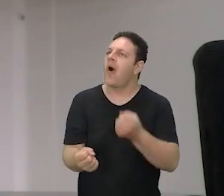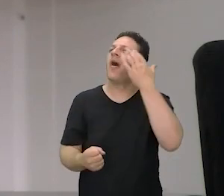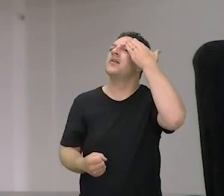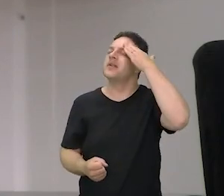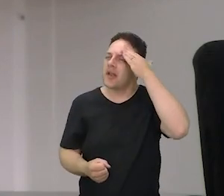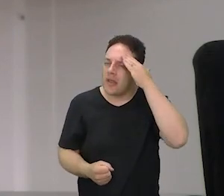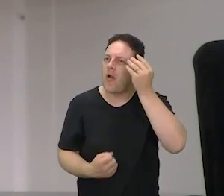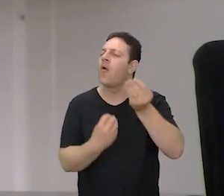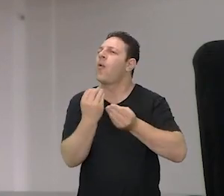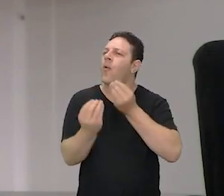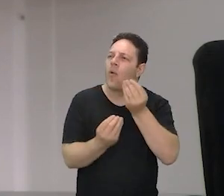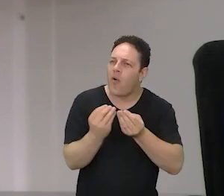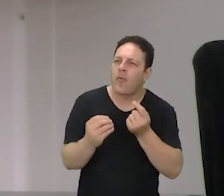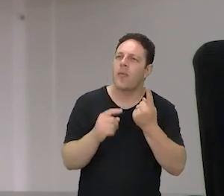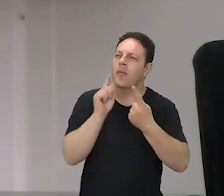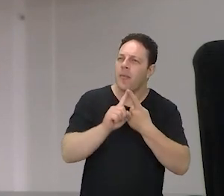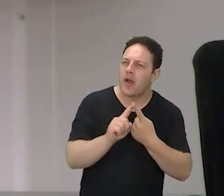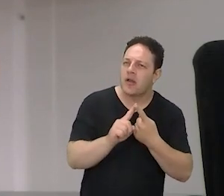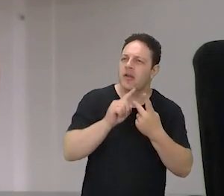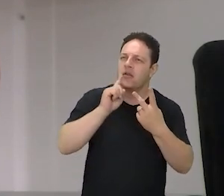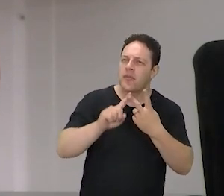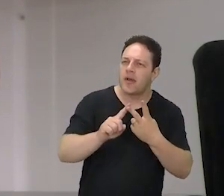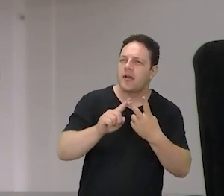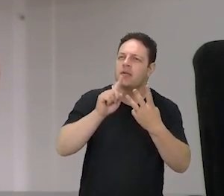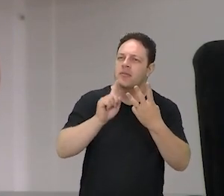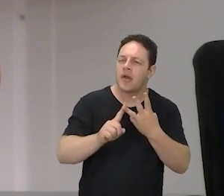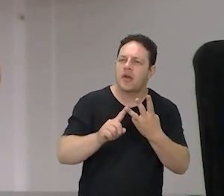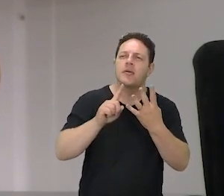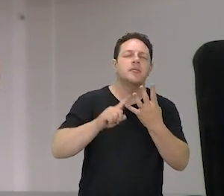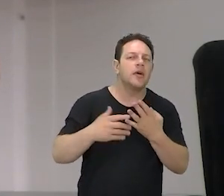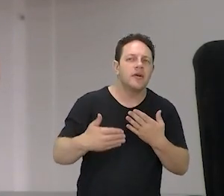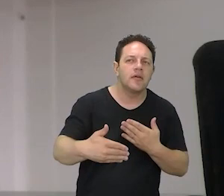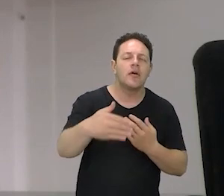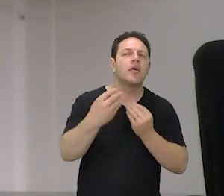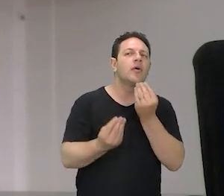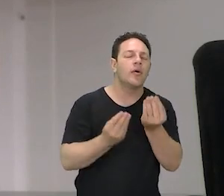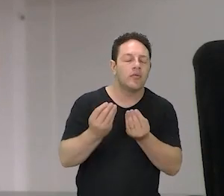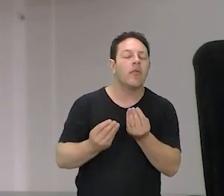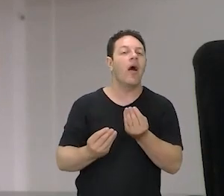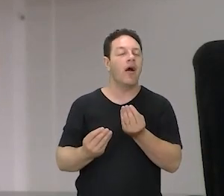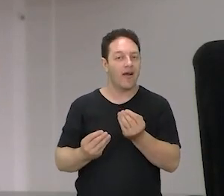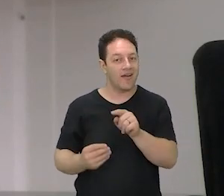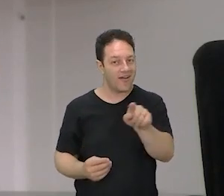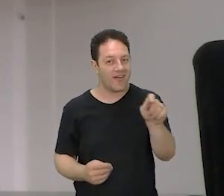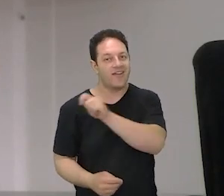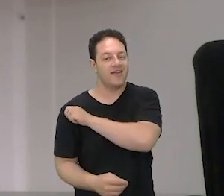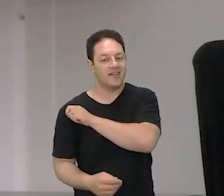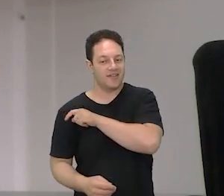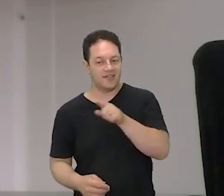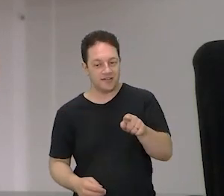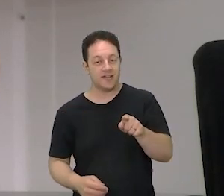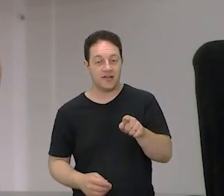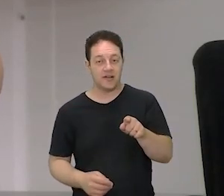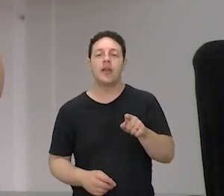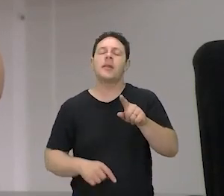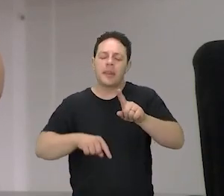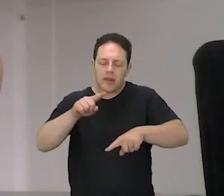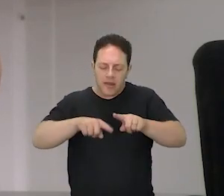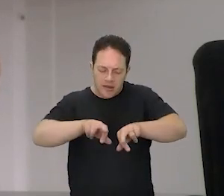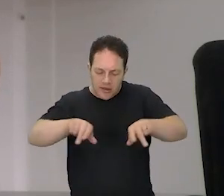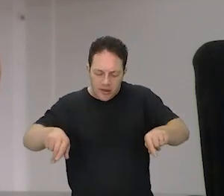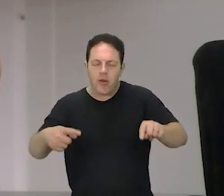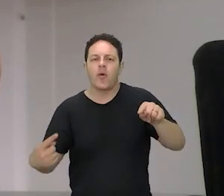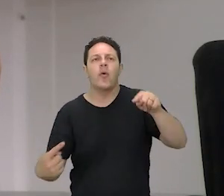entender cada movimento, cada passo que seria dado, o que é esses recursos numa